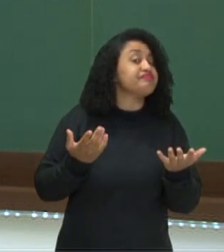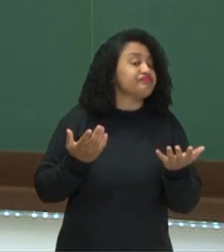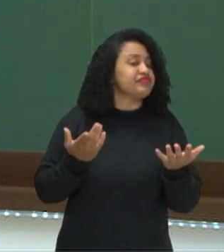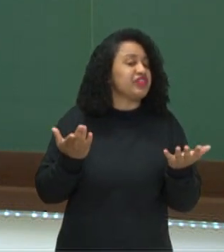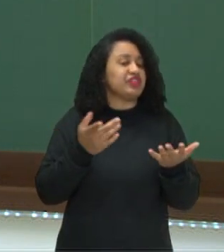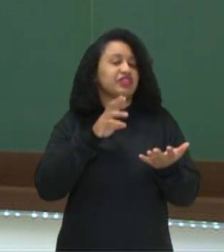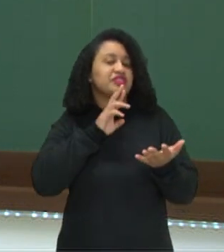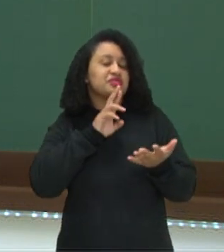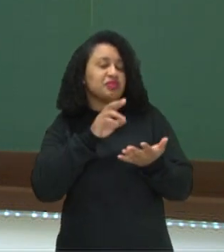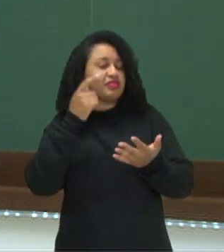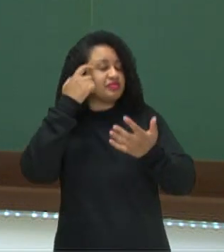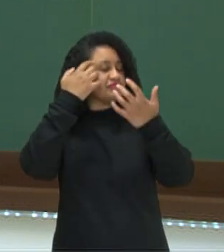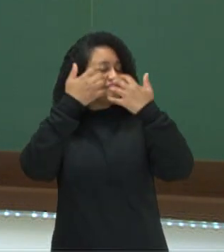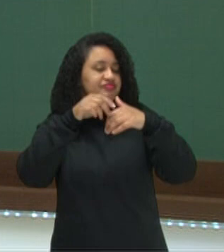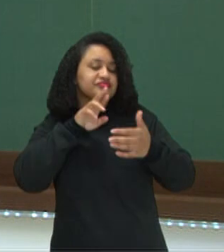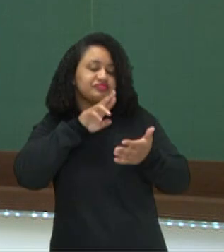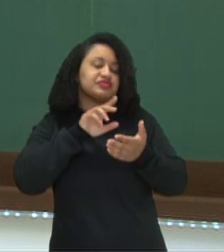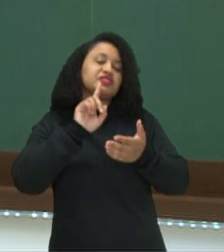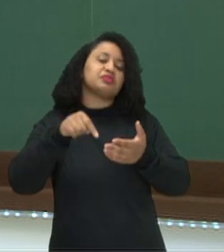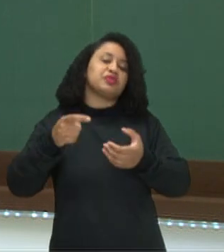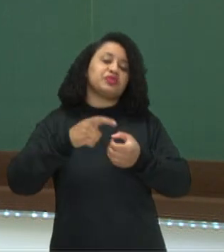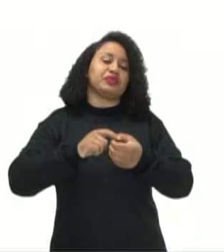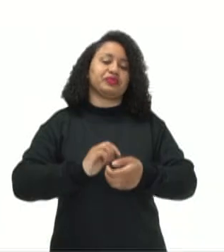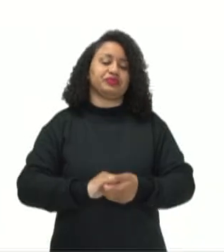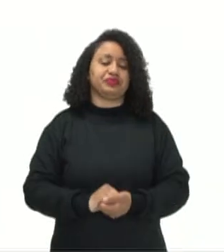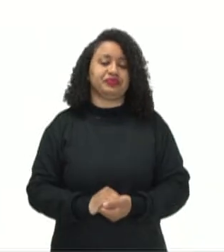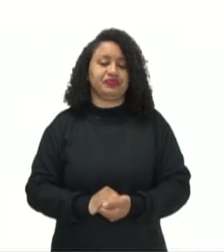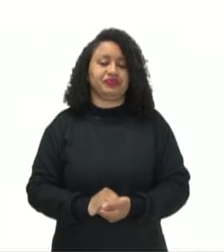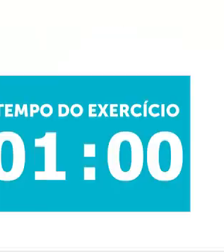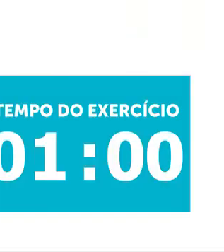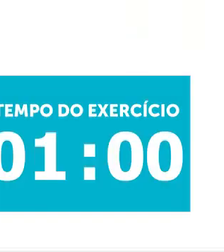Vamos lá? Pense um pouquinho e a gente já volta.